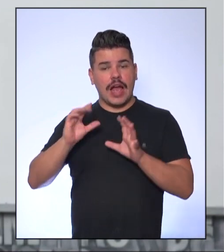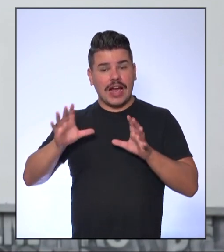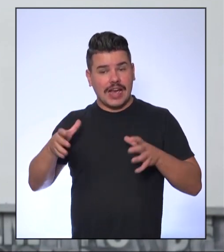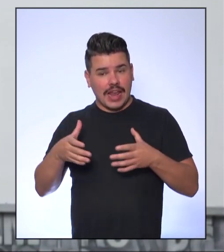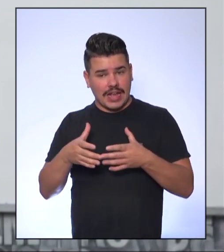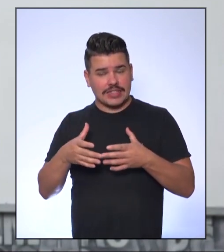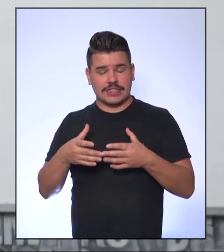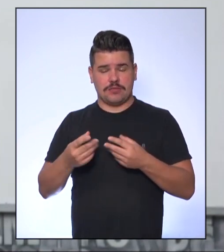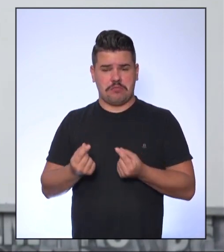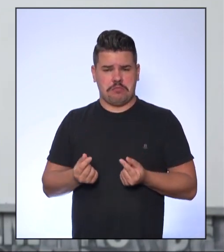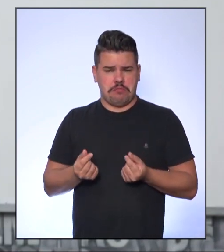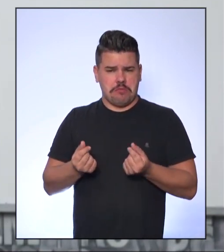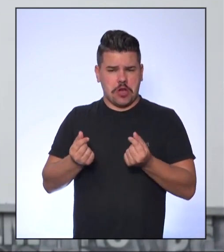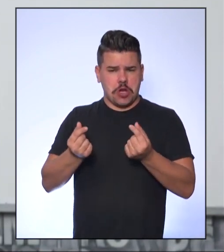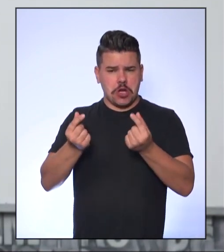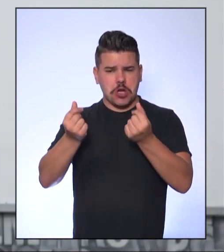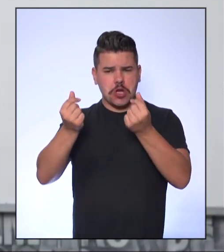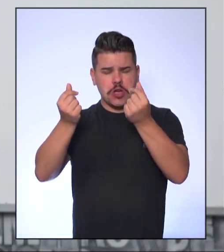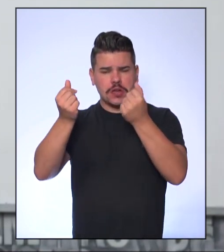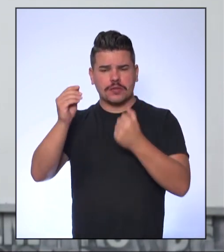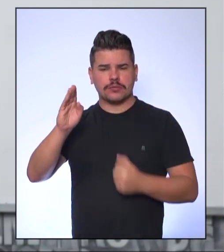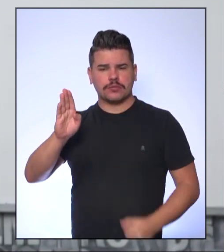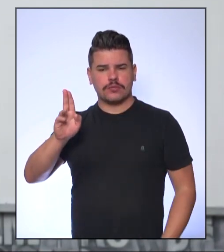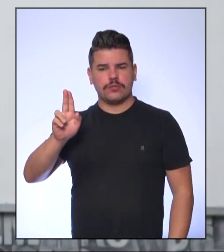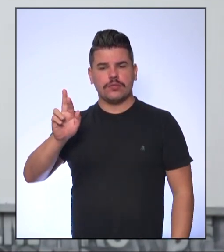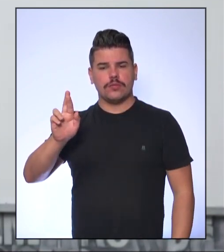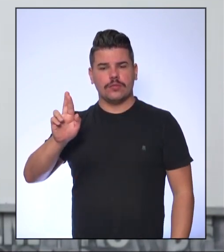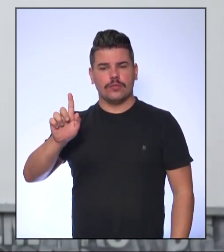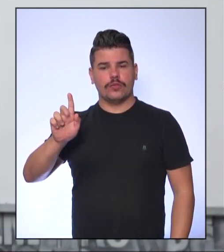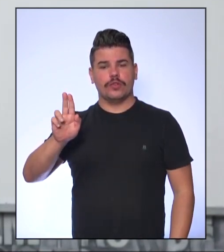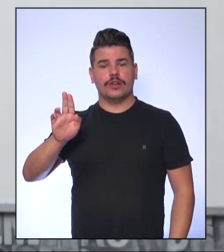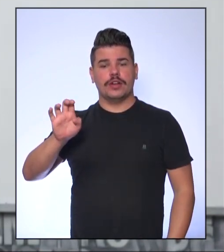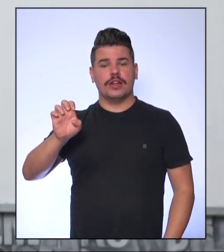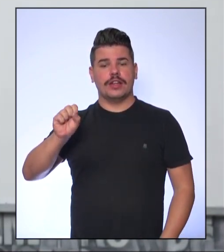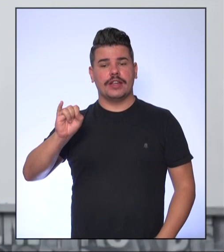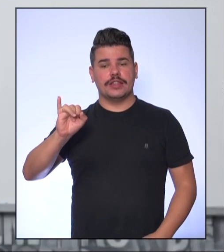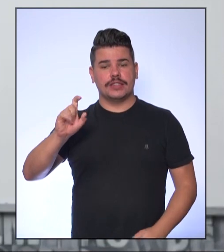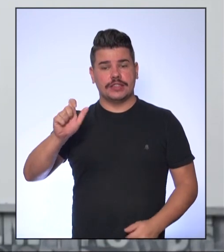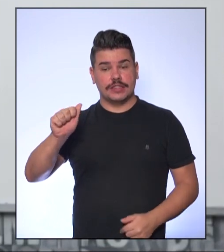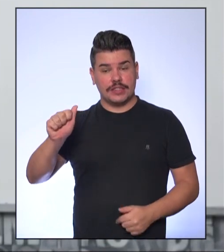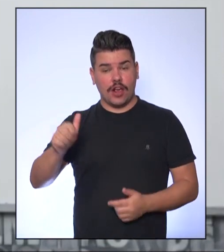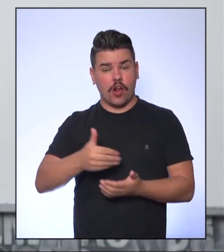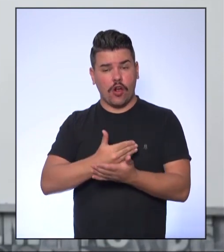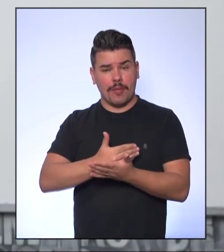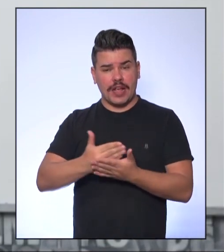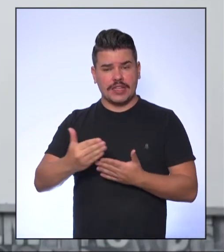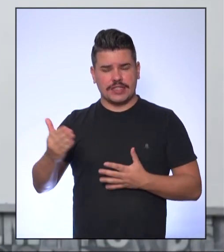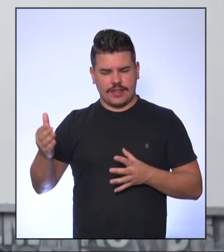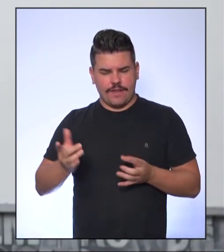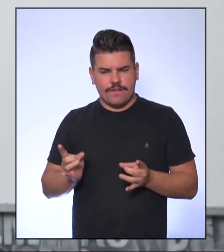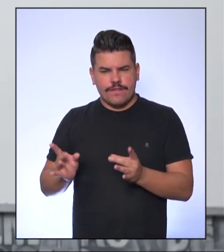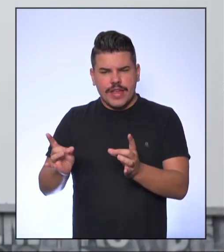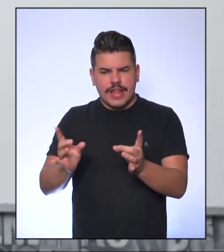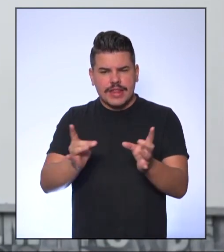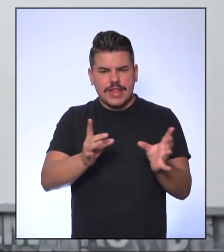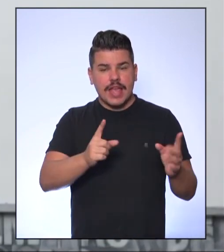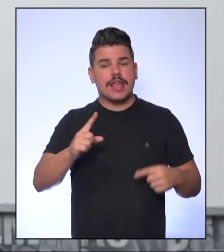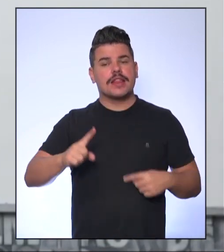classe ascendente que anteriormente não era rica, né? Mas ascende com o comércio e se torna muito rico.